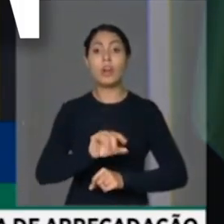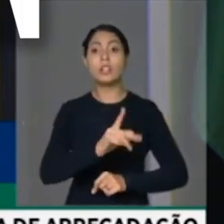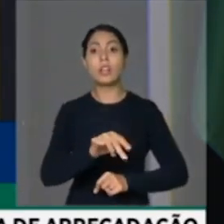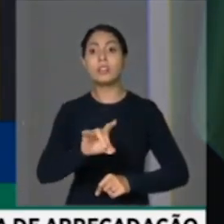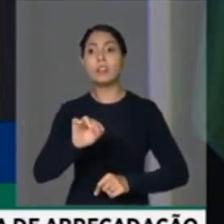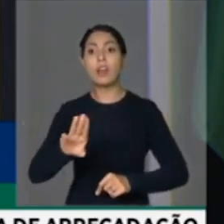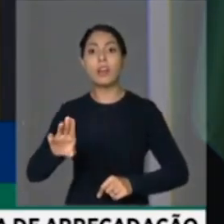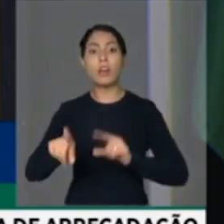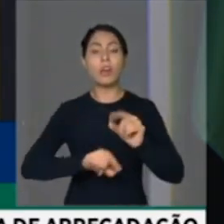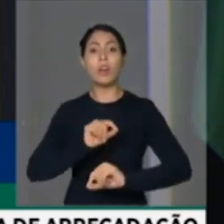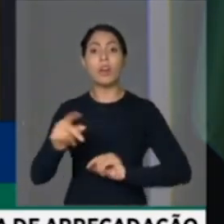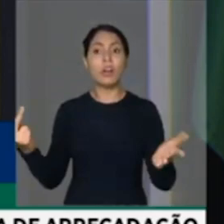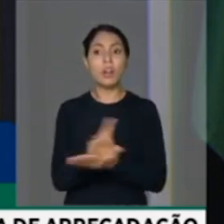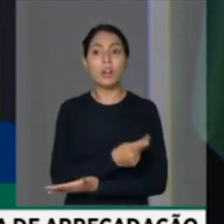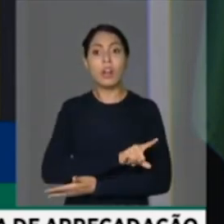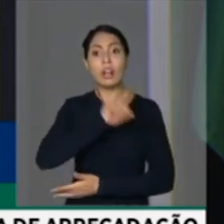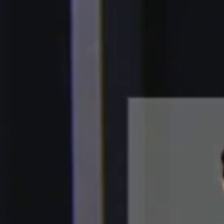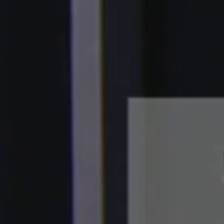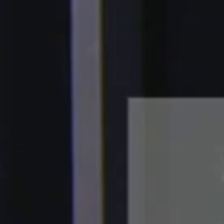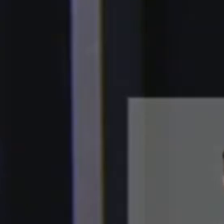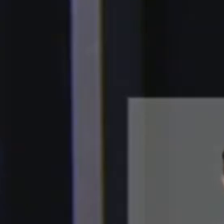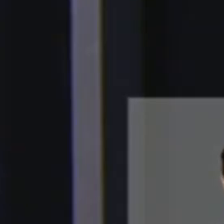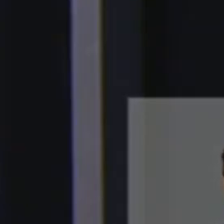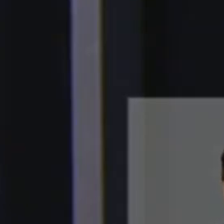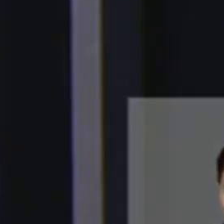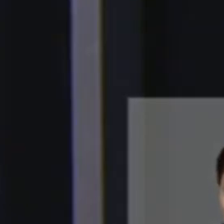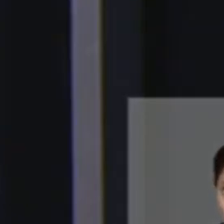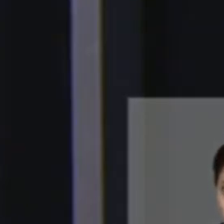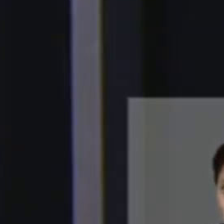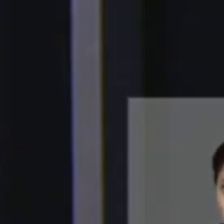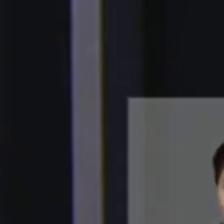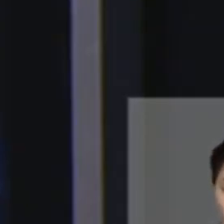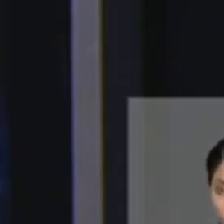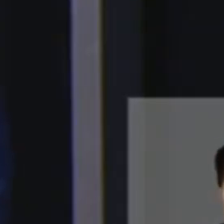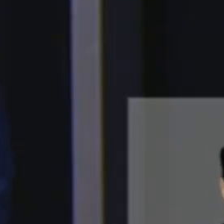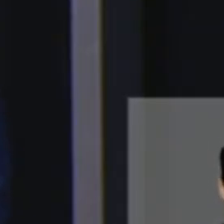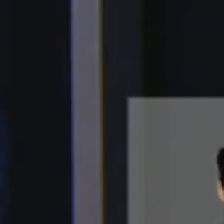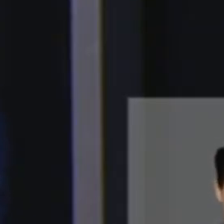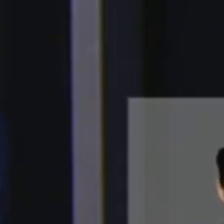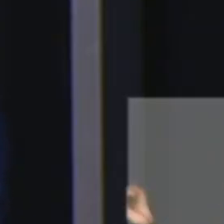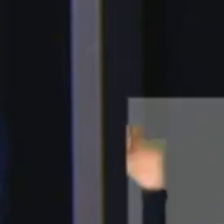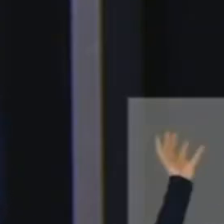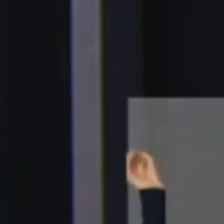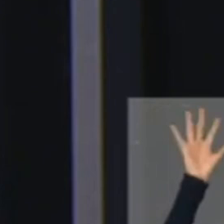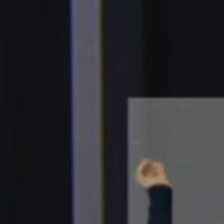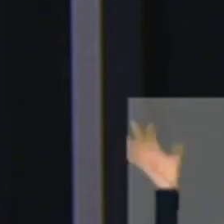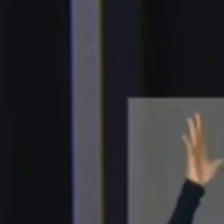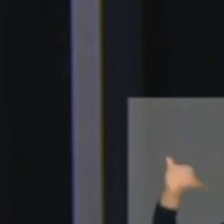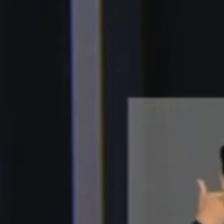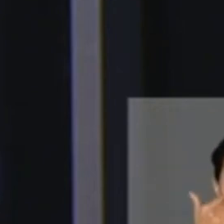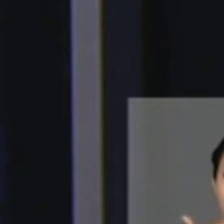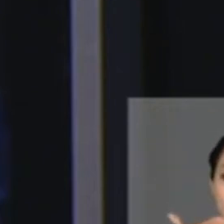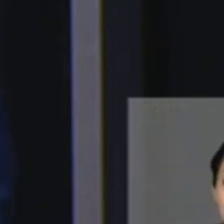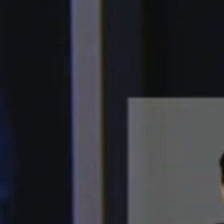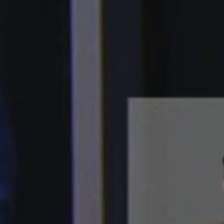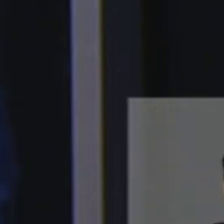não conseguir gastar nada, o que aconteceu nos Estados Unidos recentemente. Isso significa que você não vai poder chamar uma ambulância de emergência se você sofrer um